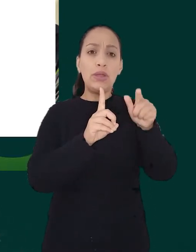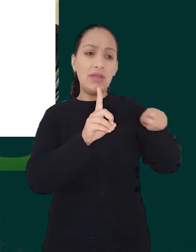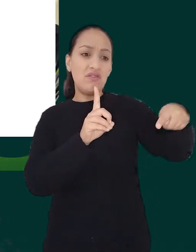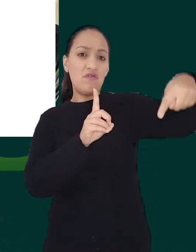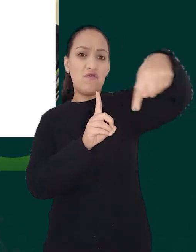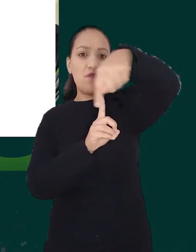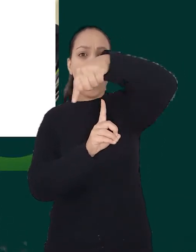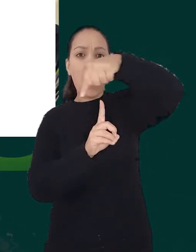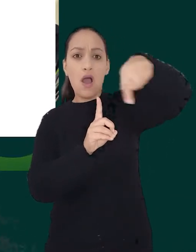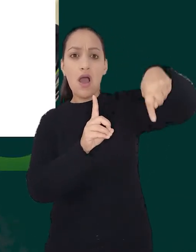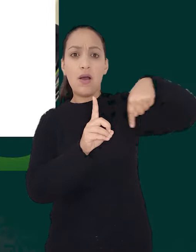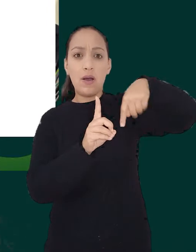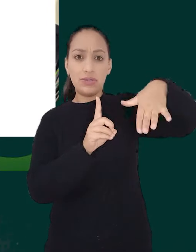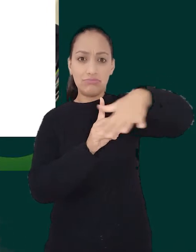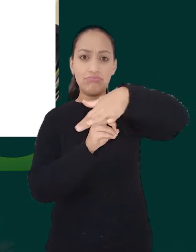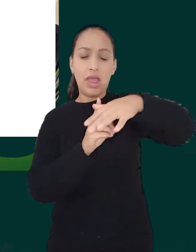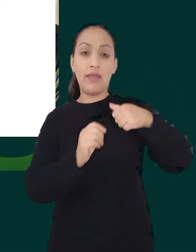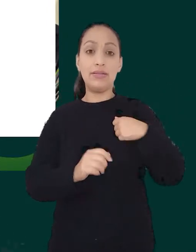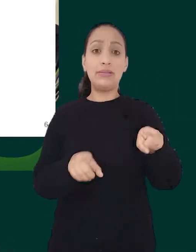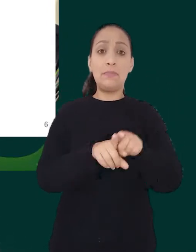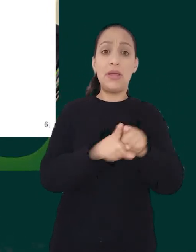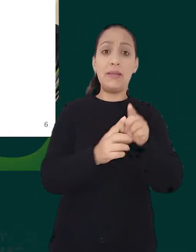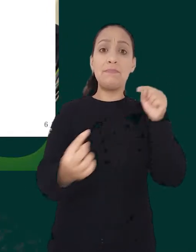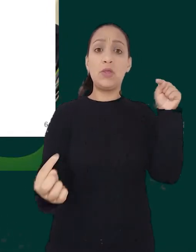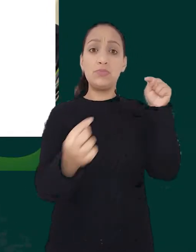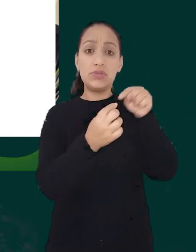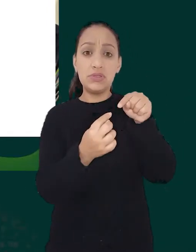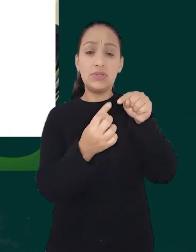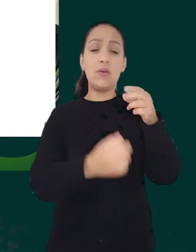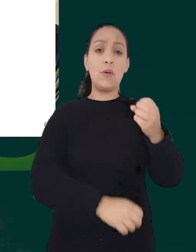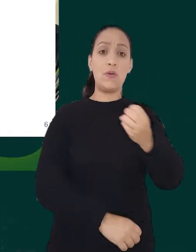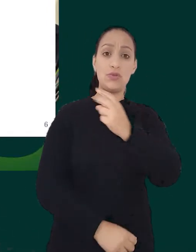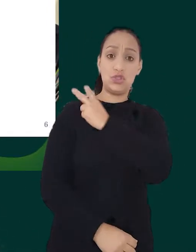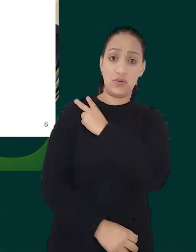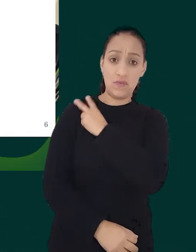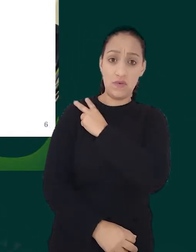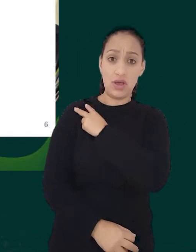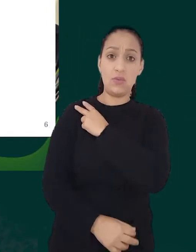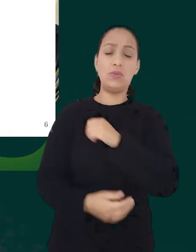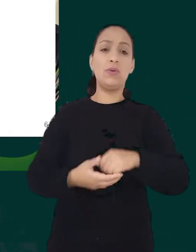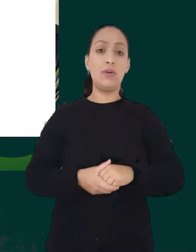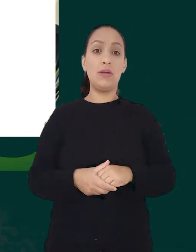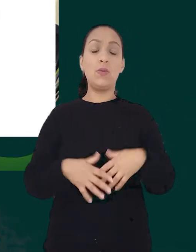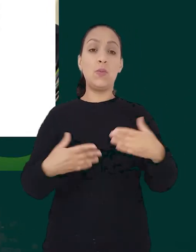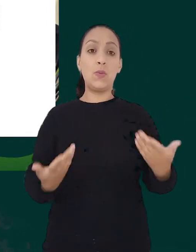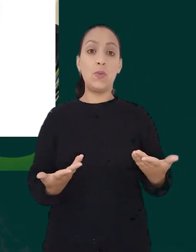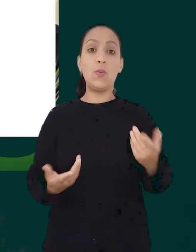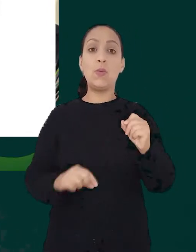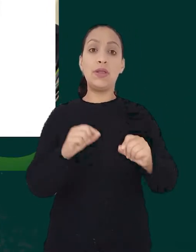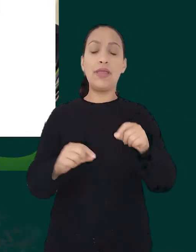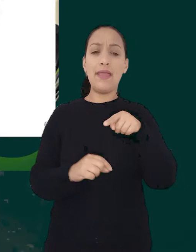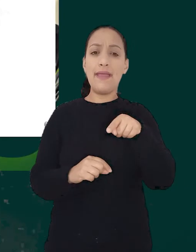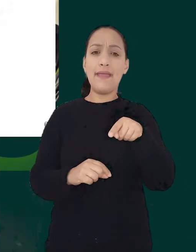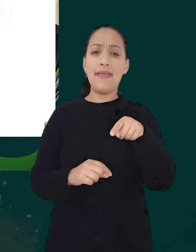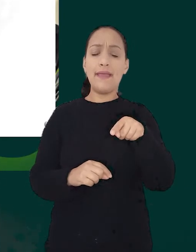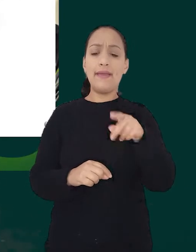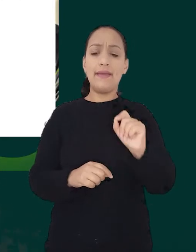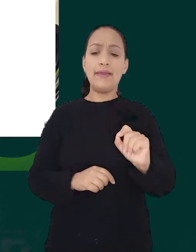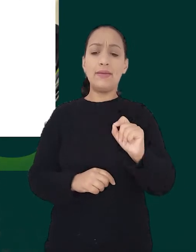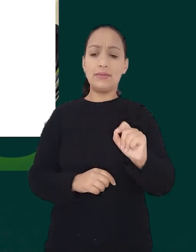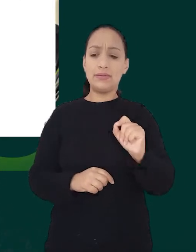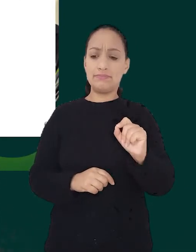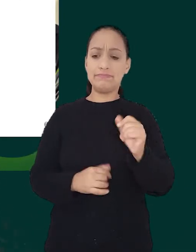uma missão, junto a um chefão, e guiados pela função de utilidade, seriam aquele que, vamos usar